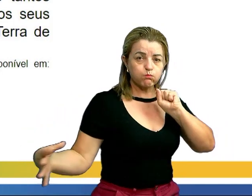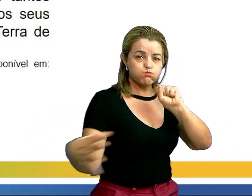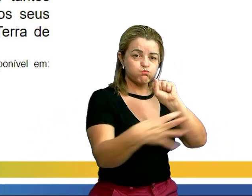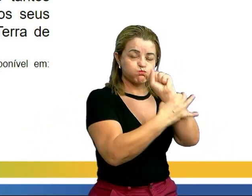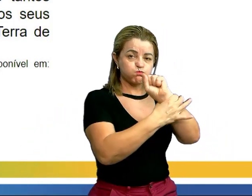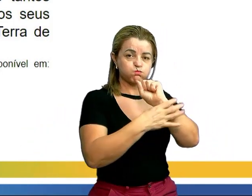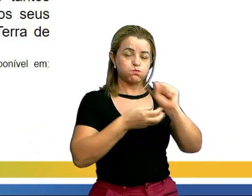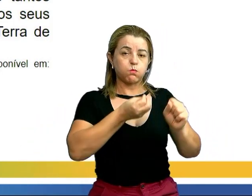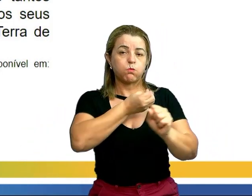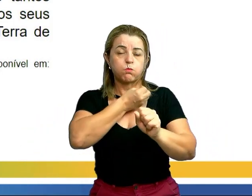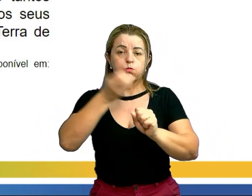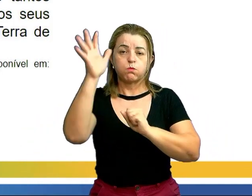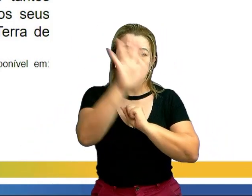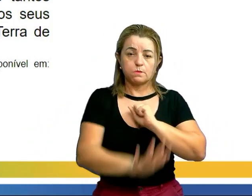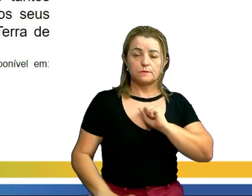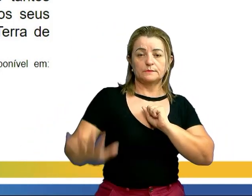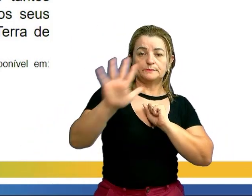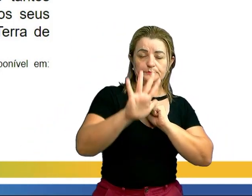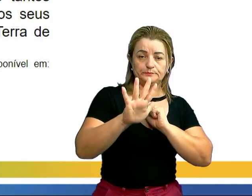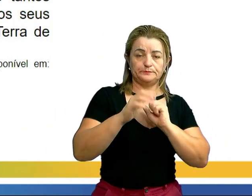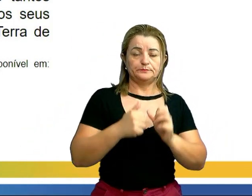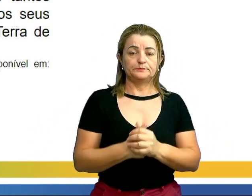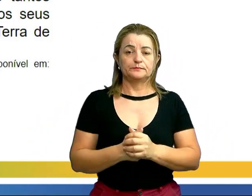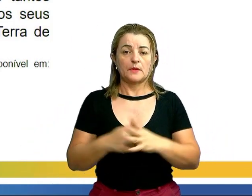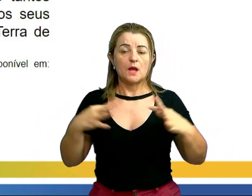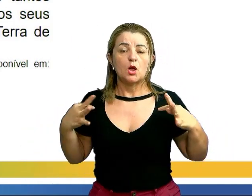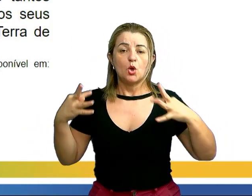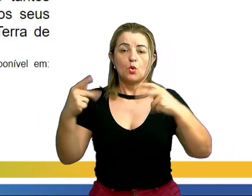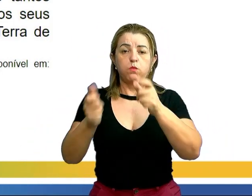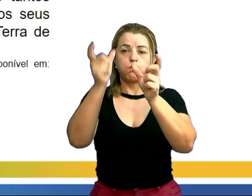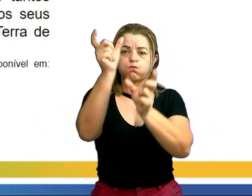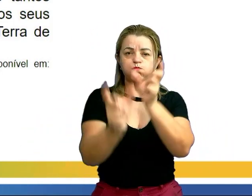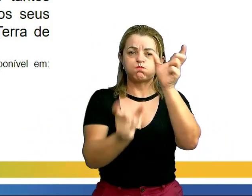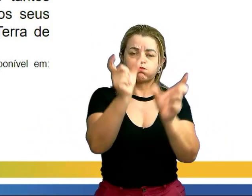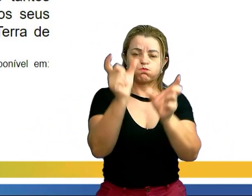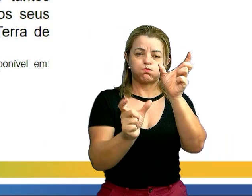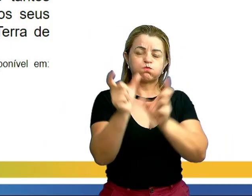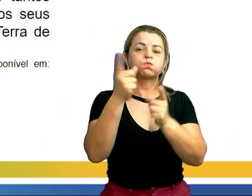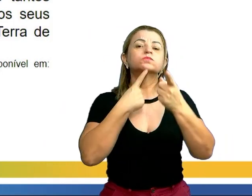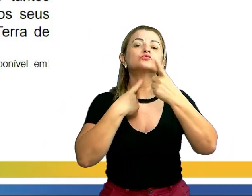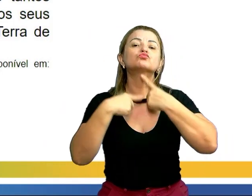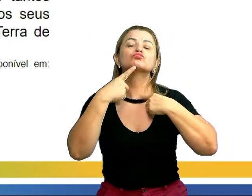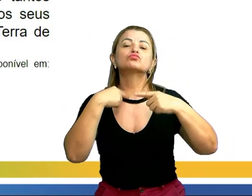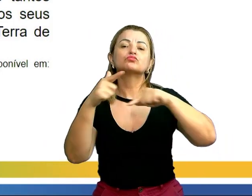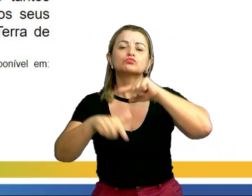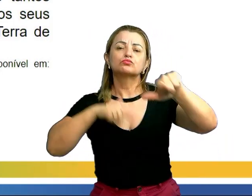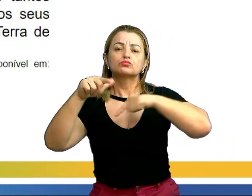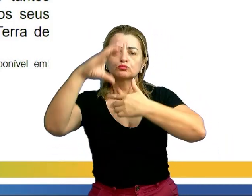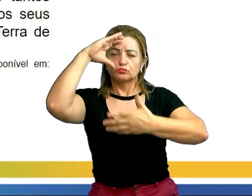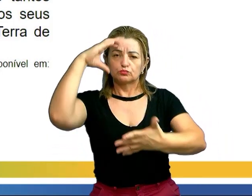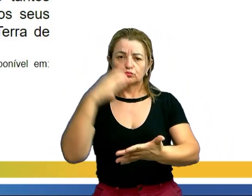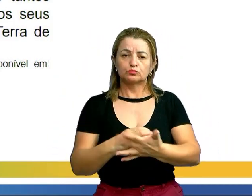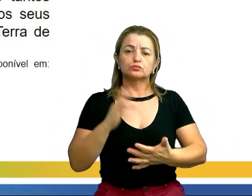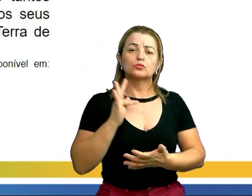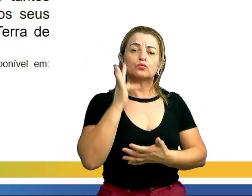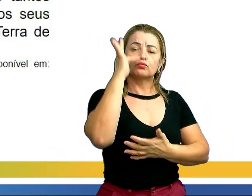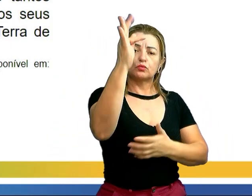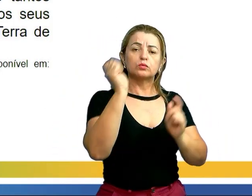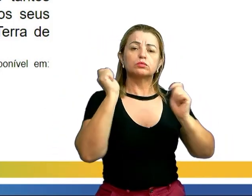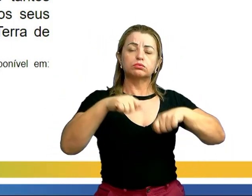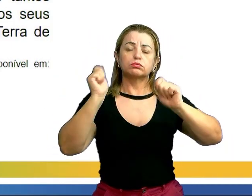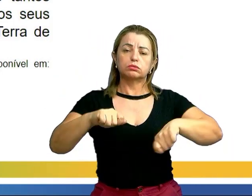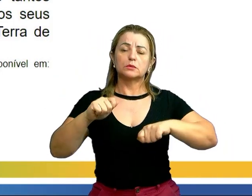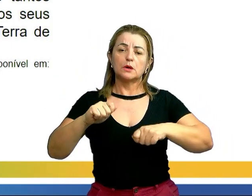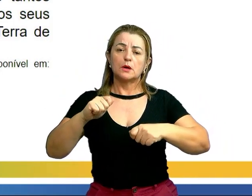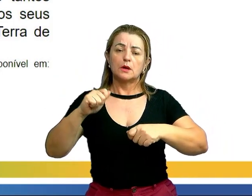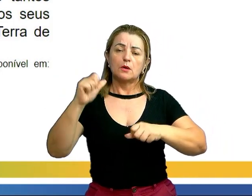o pensamento aí nacionalista. Todos os homens que, com vontade de trabalhar e confiança no futuro, pudessem erguer